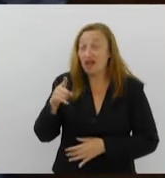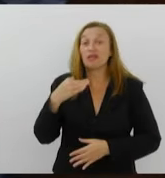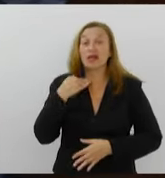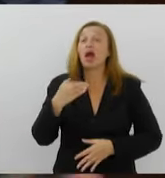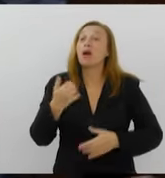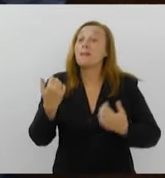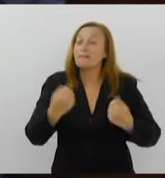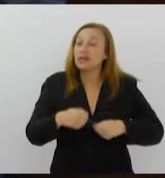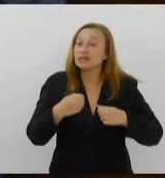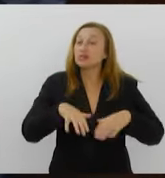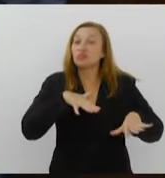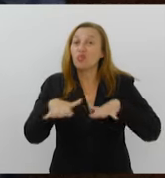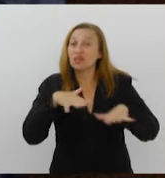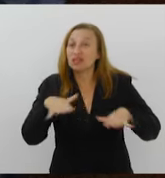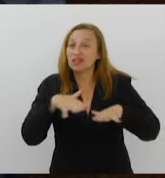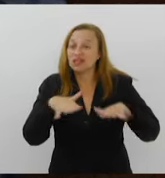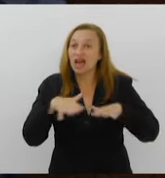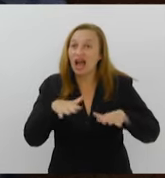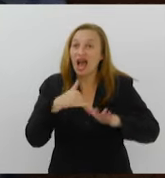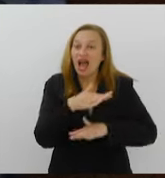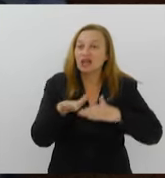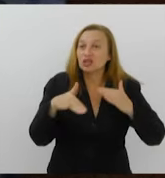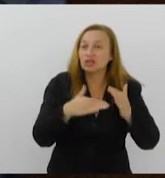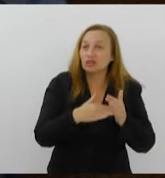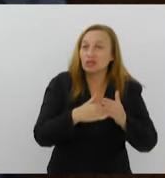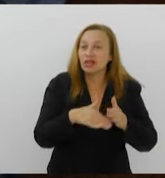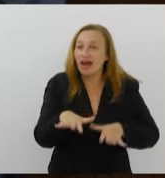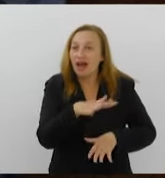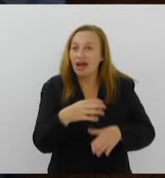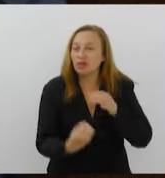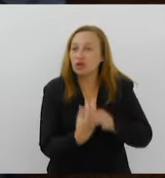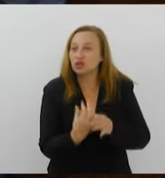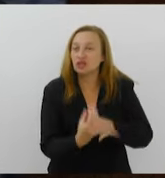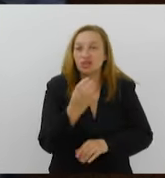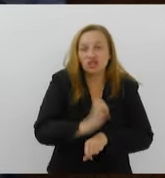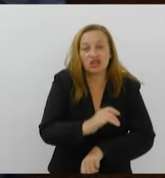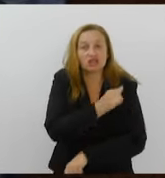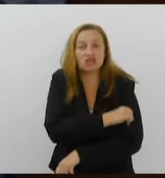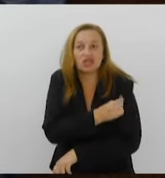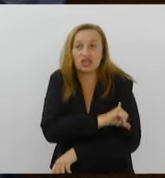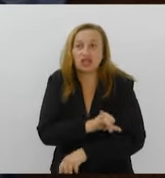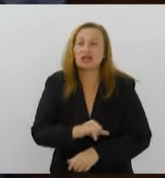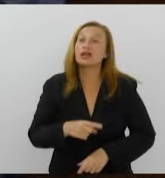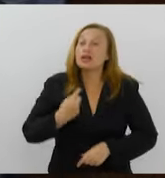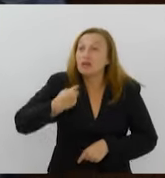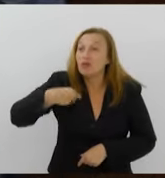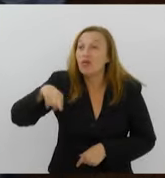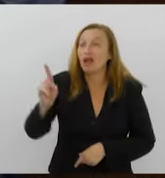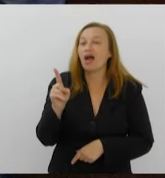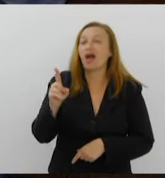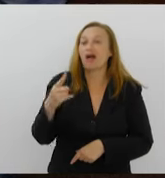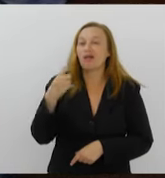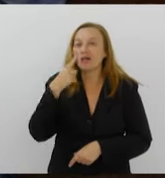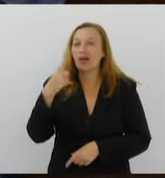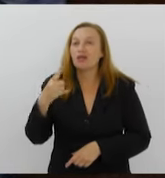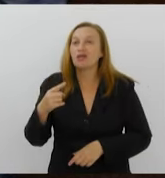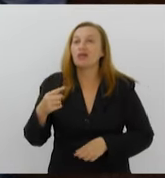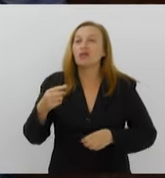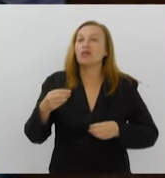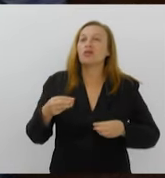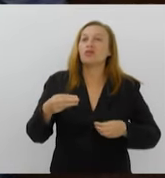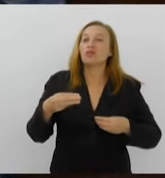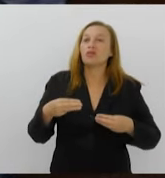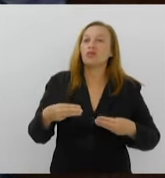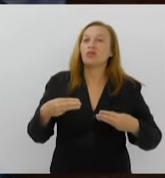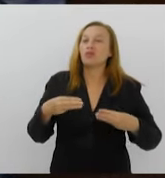mobilizar, mobilizar a toda a cadeia produtiva aqui do estado do Rio de Janeiro, e irmos lá procurar o ministro Alexandre de Moraes